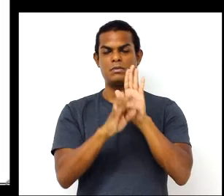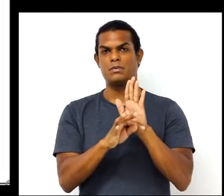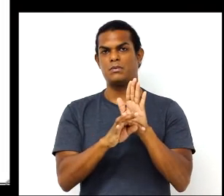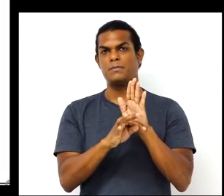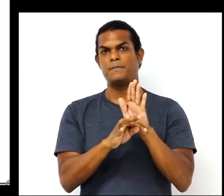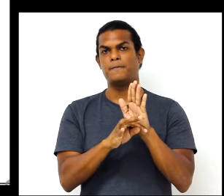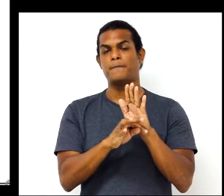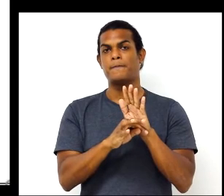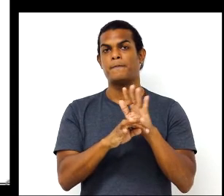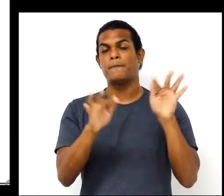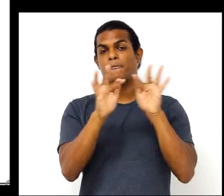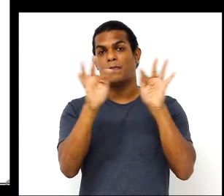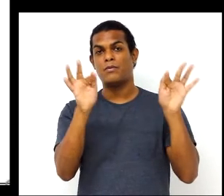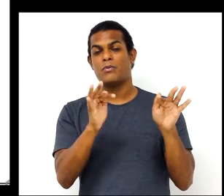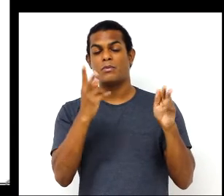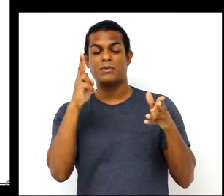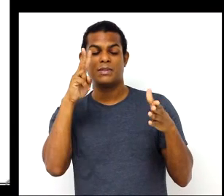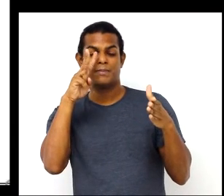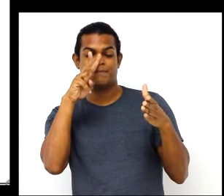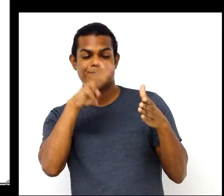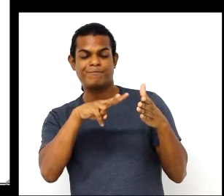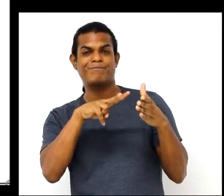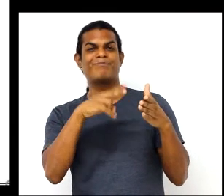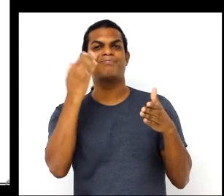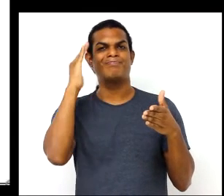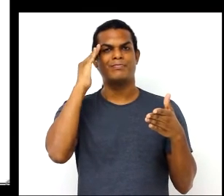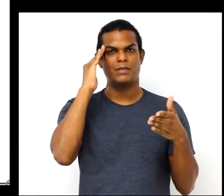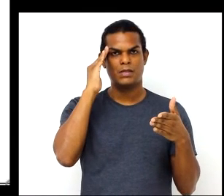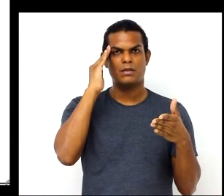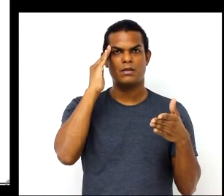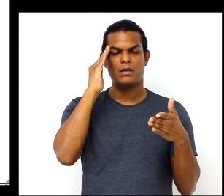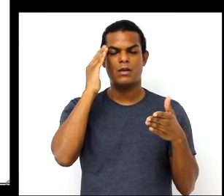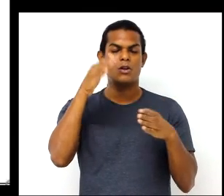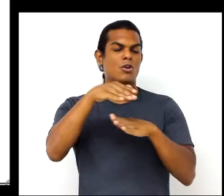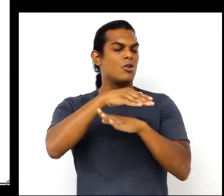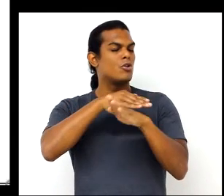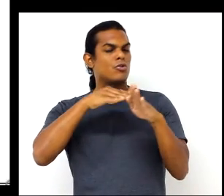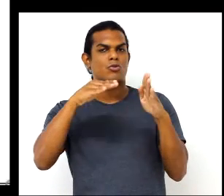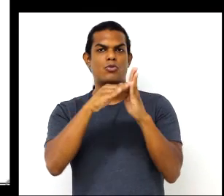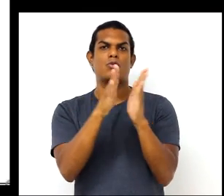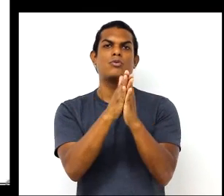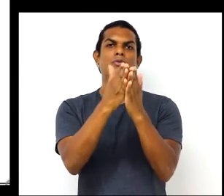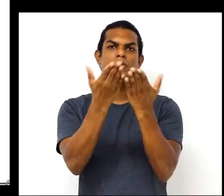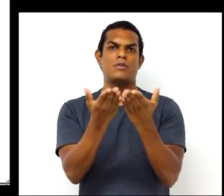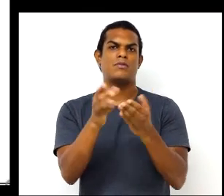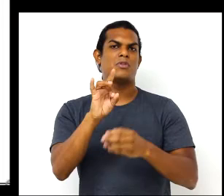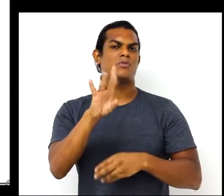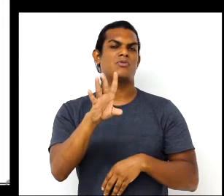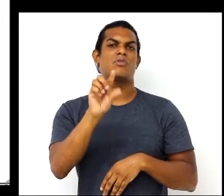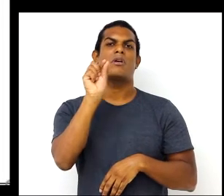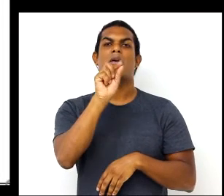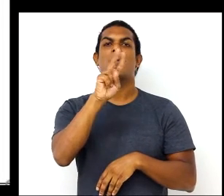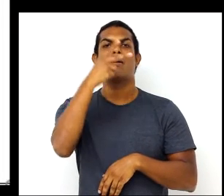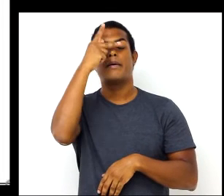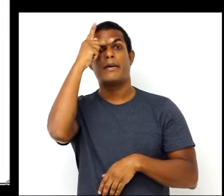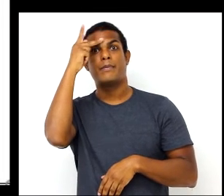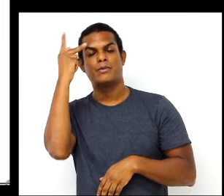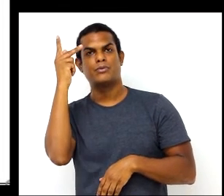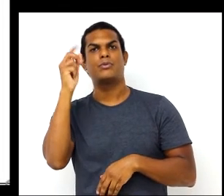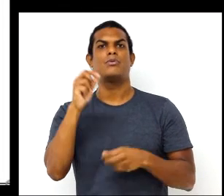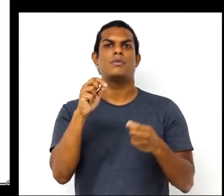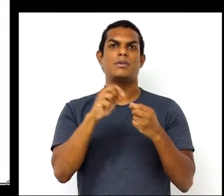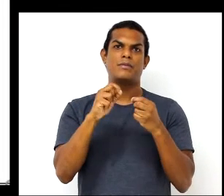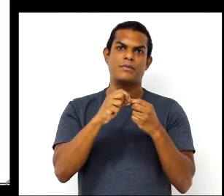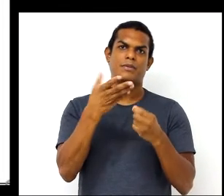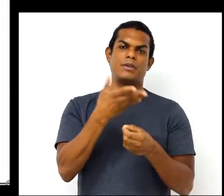uma noção sobre a obra, não só uma noção de por quem foi escrito, quando e